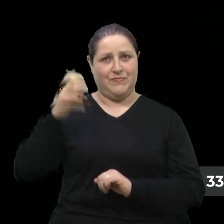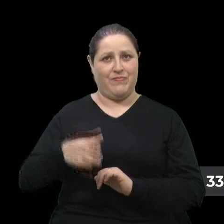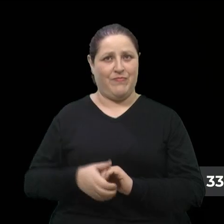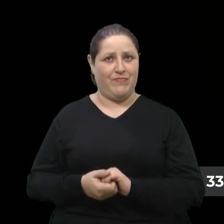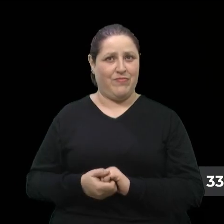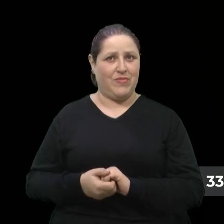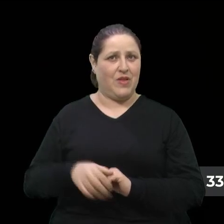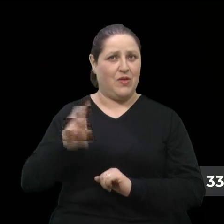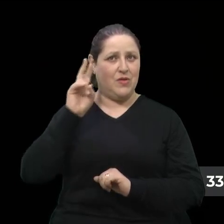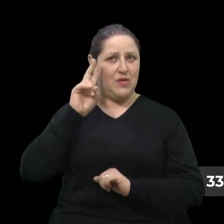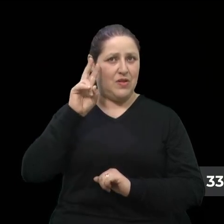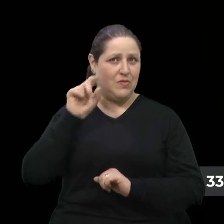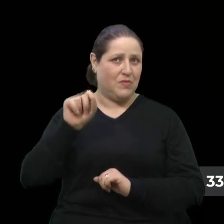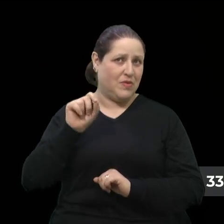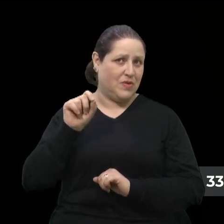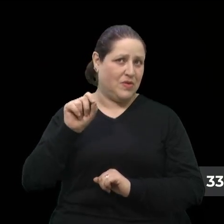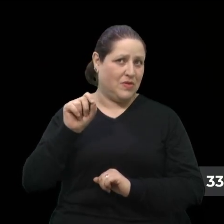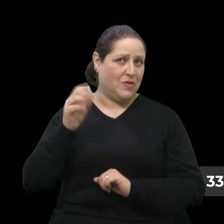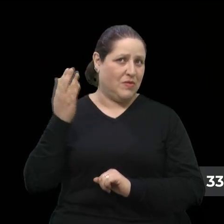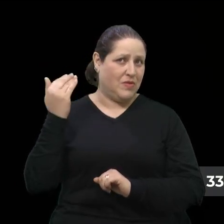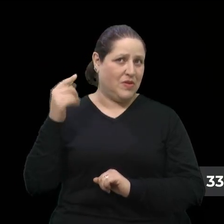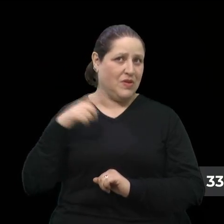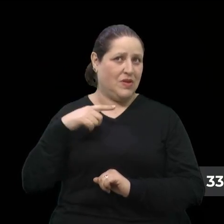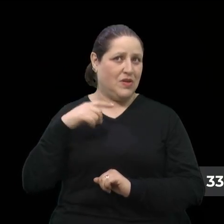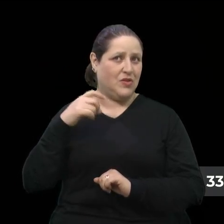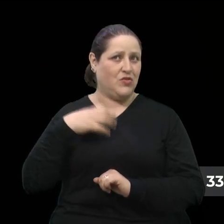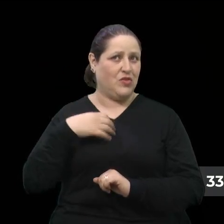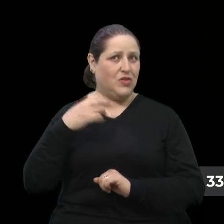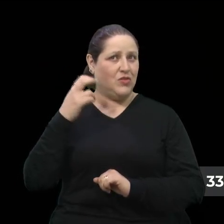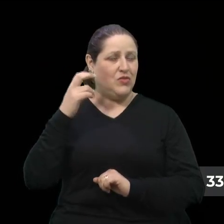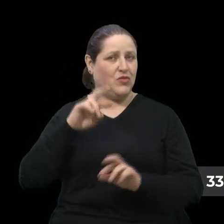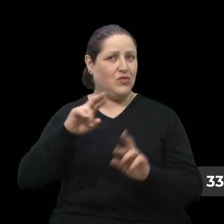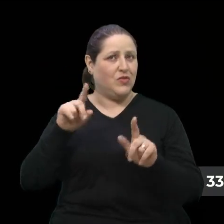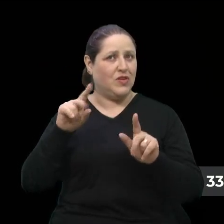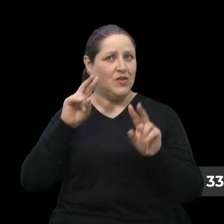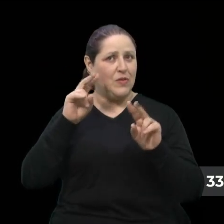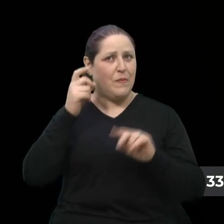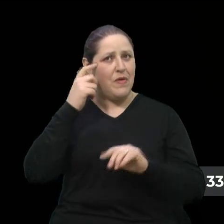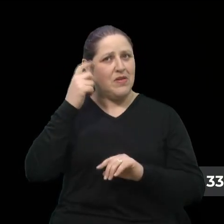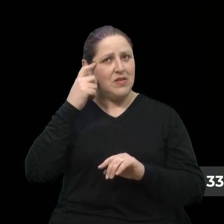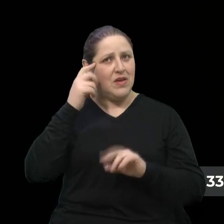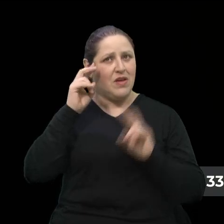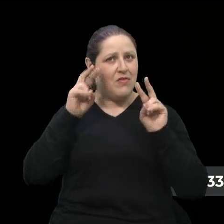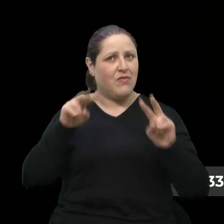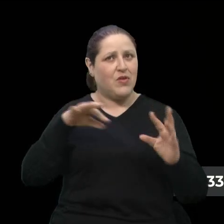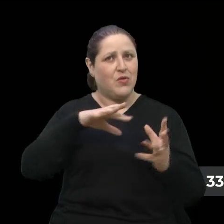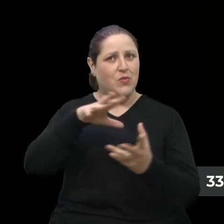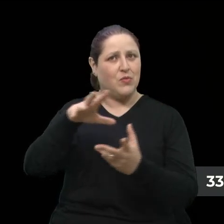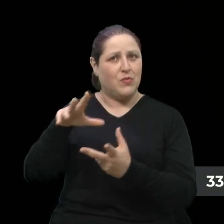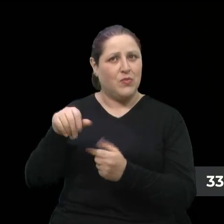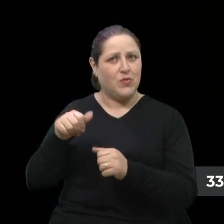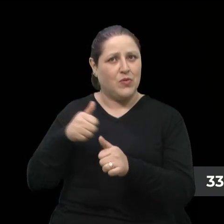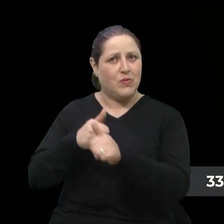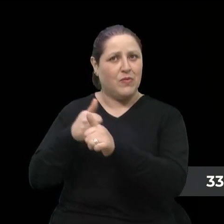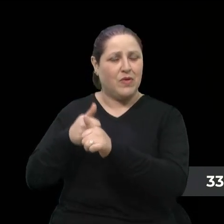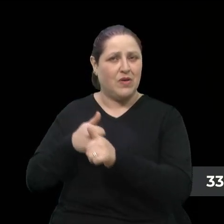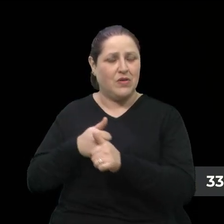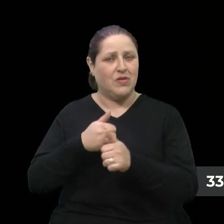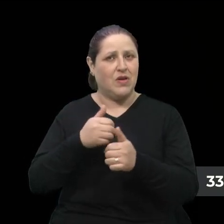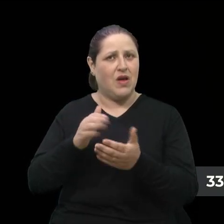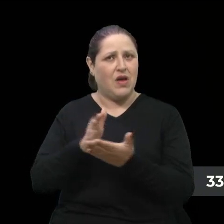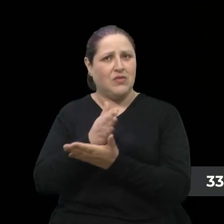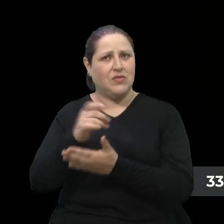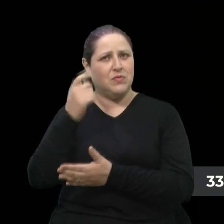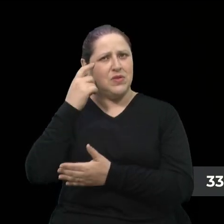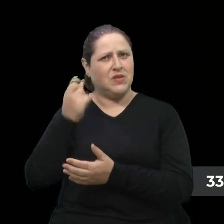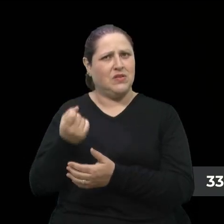lembro, senti que tinha uma maneira diferente de pensar e ver o mundo ao meu redor. Às vezes, eu achava que isso era estranho, mas depois percebi